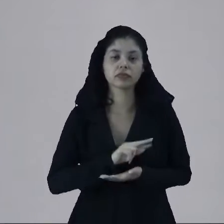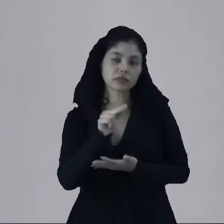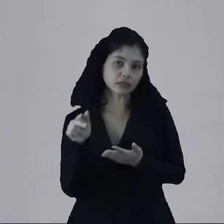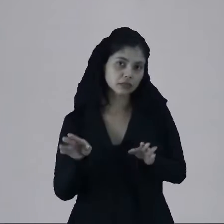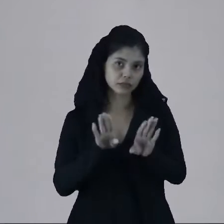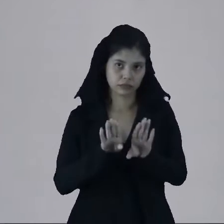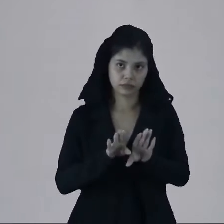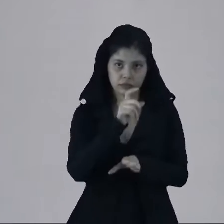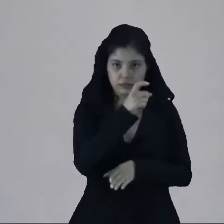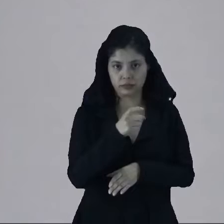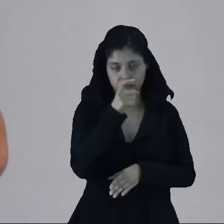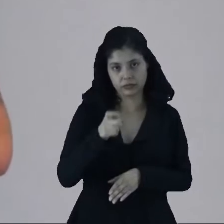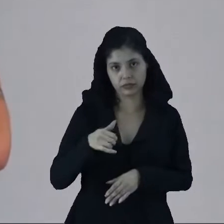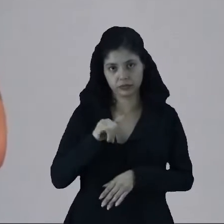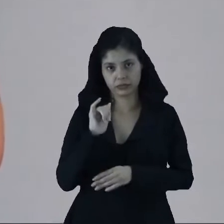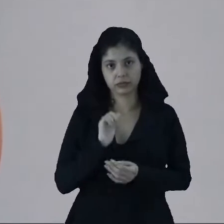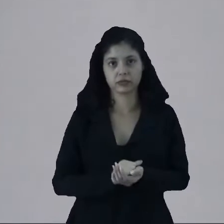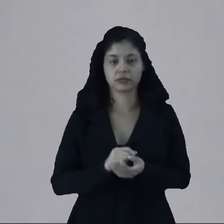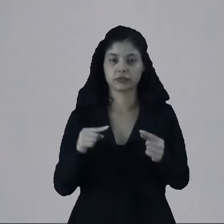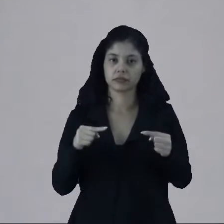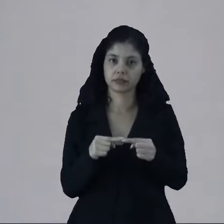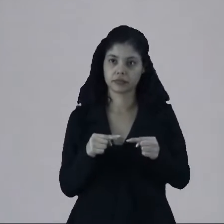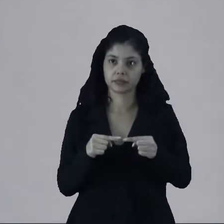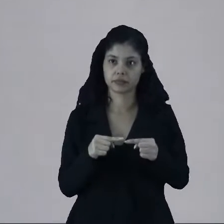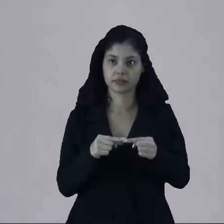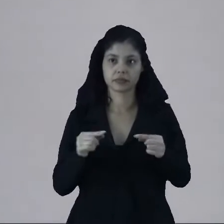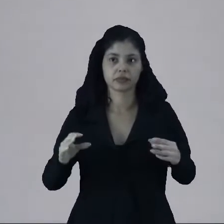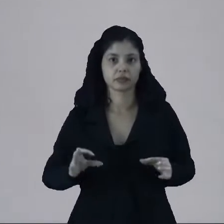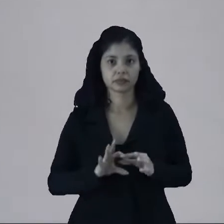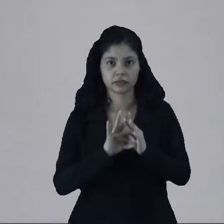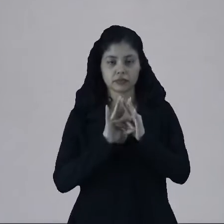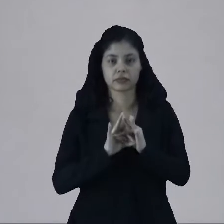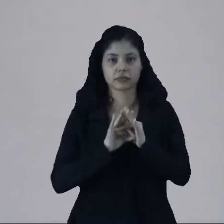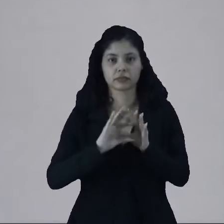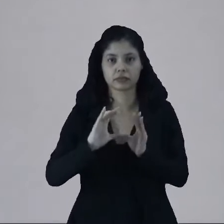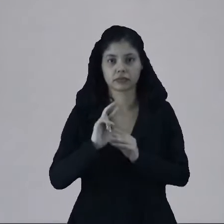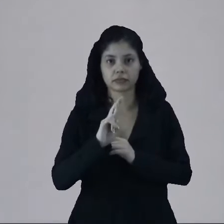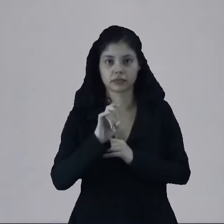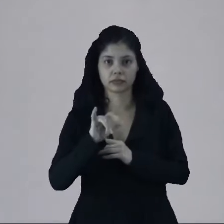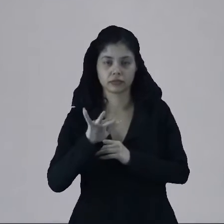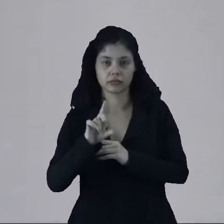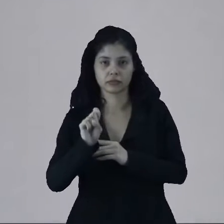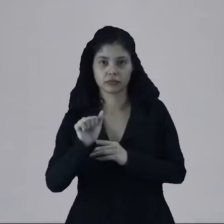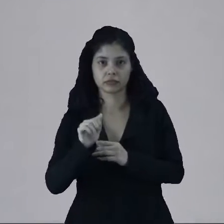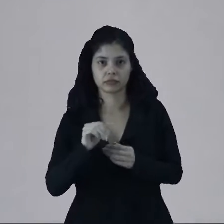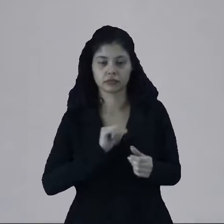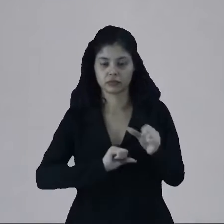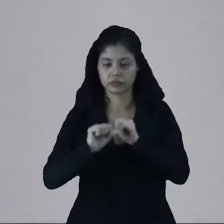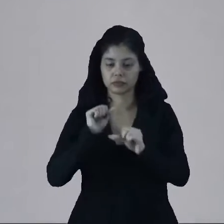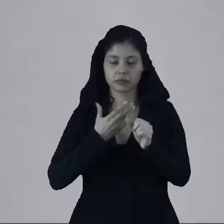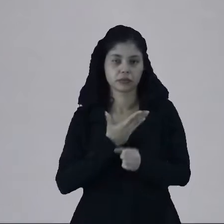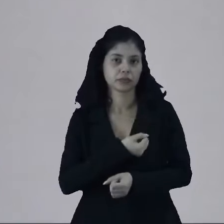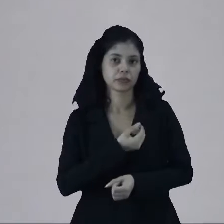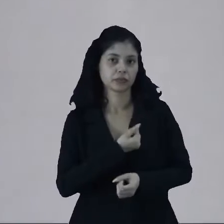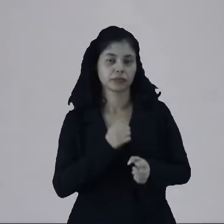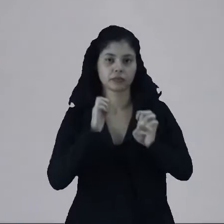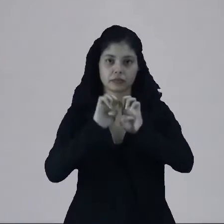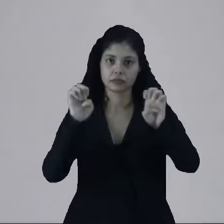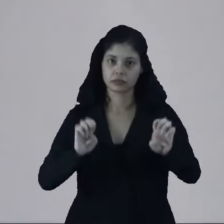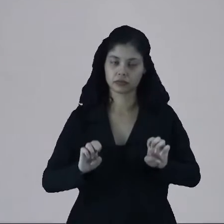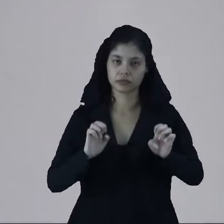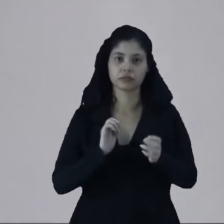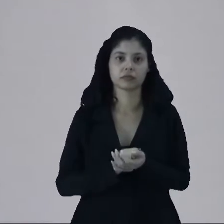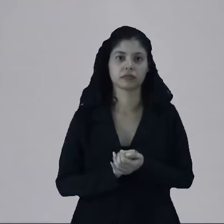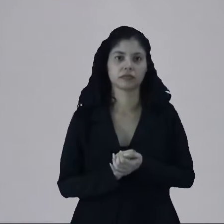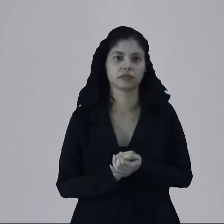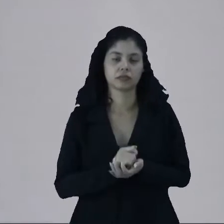variação também XXY. Então, são combinações relacionadas ao cromossomo, a mudanças no número e nas estruturas dos